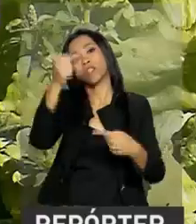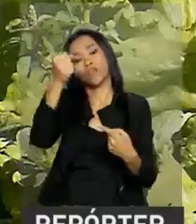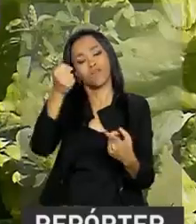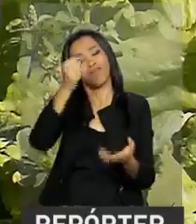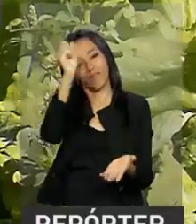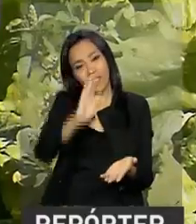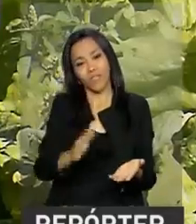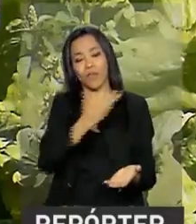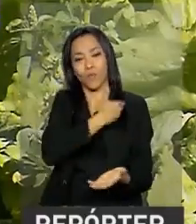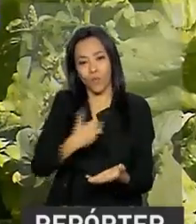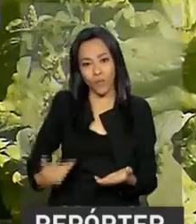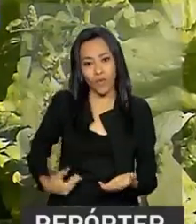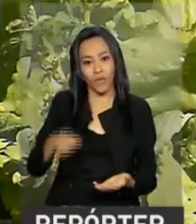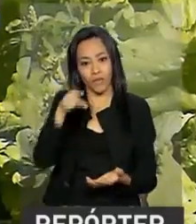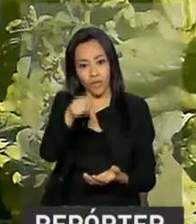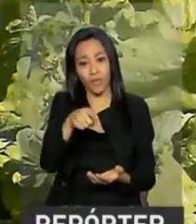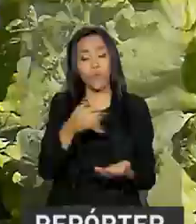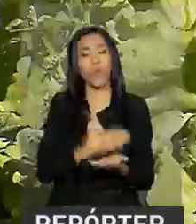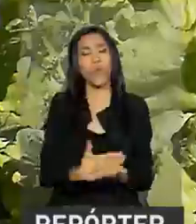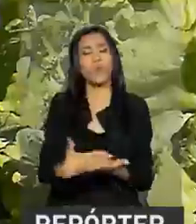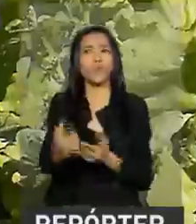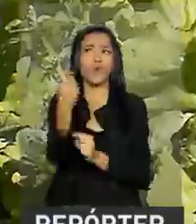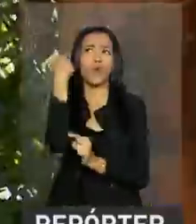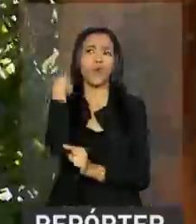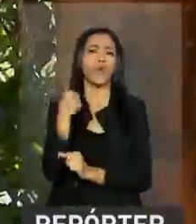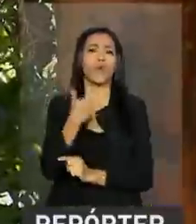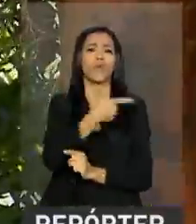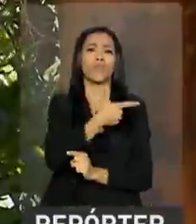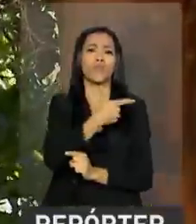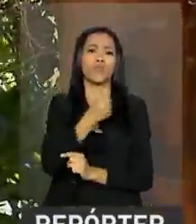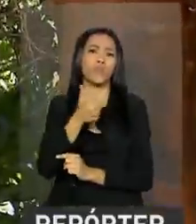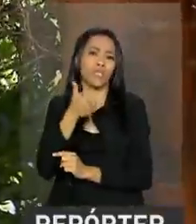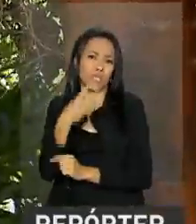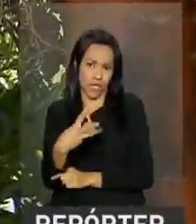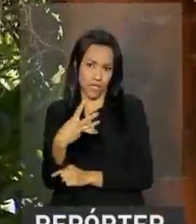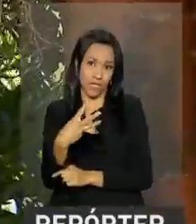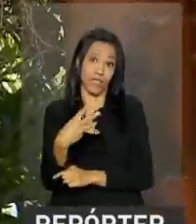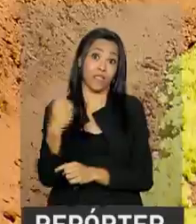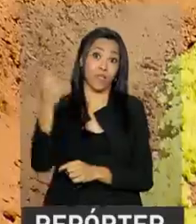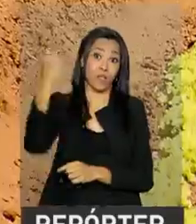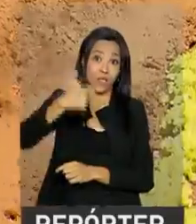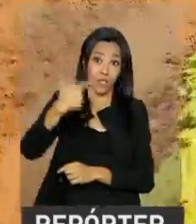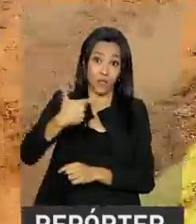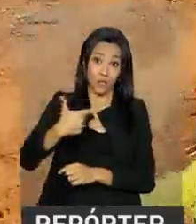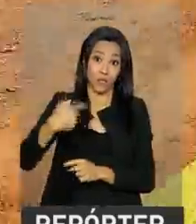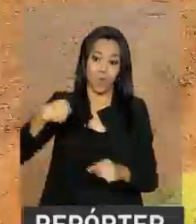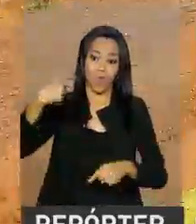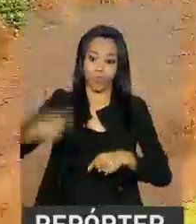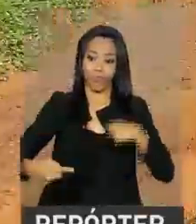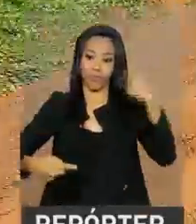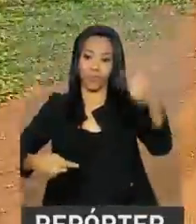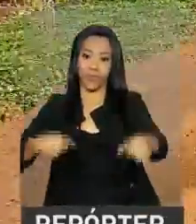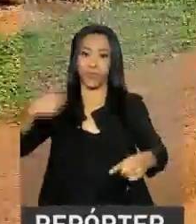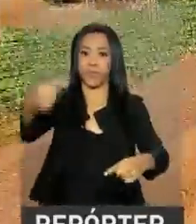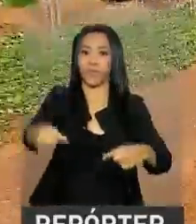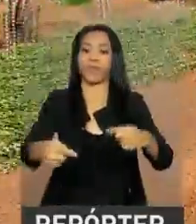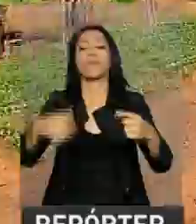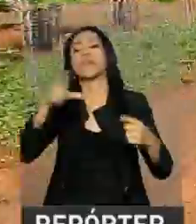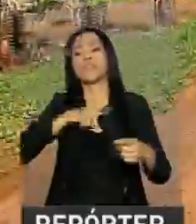governo. O Brasil Ecológico começou em 2013 e está no seu segundo ciclo. No novo plano estão